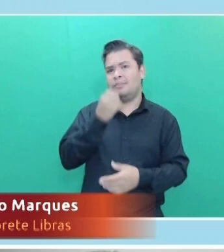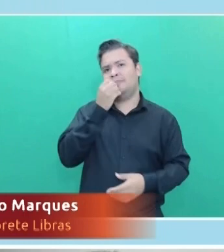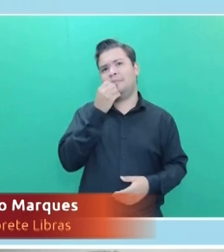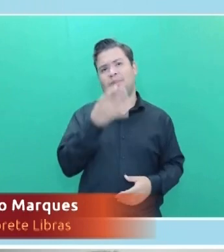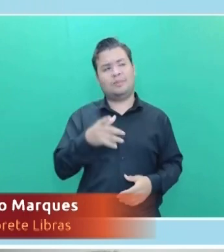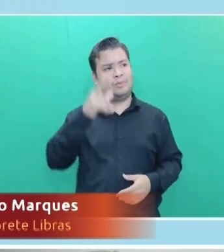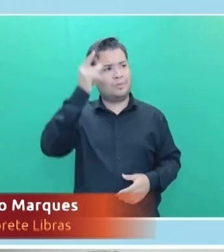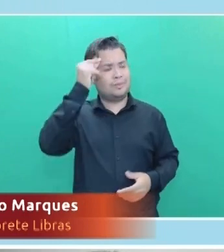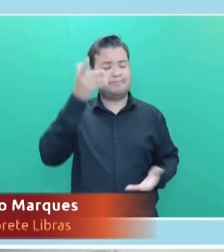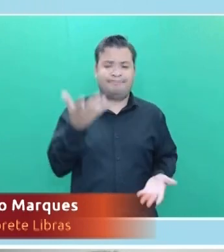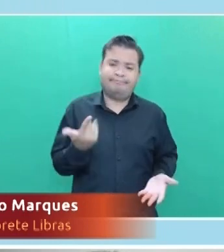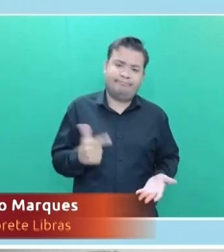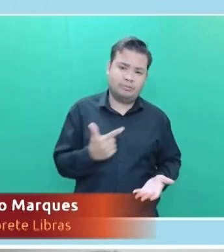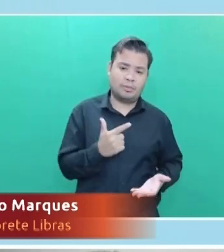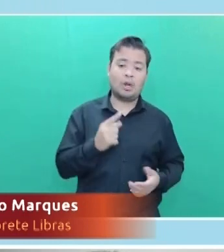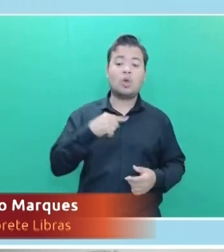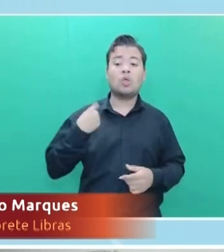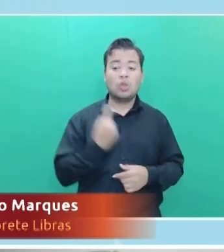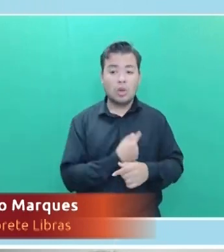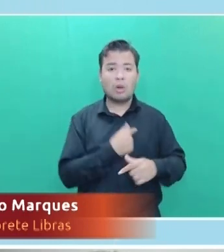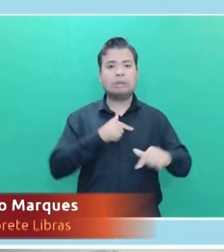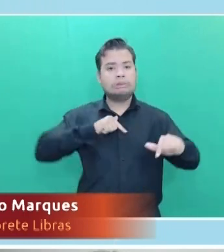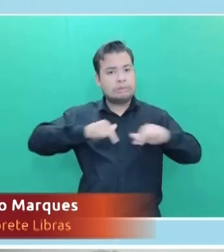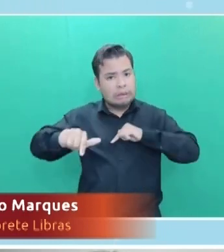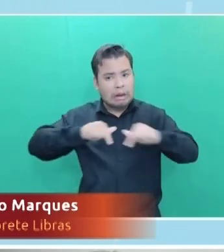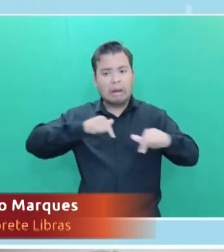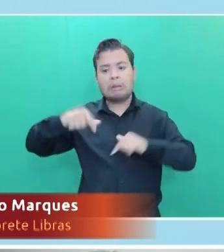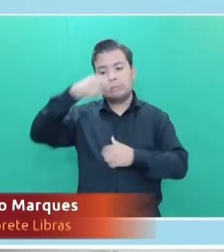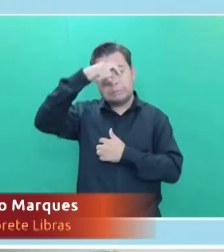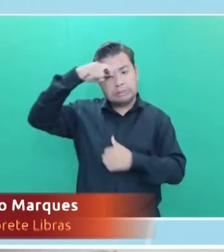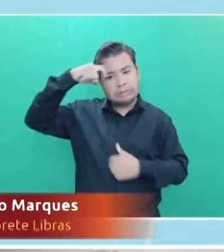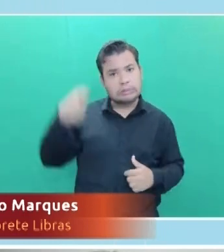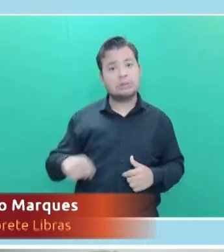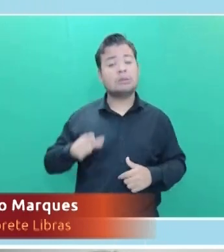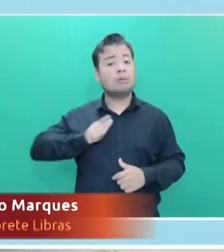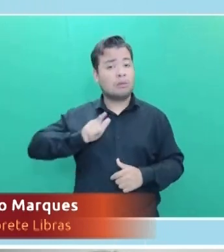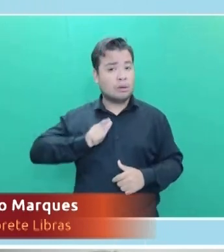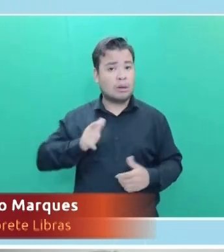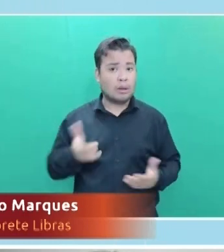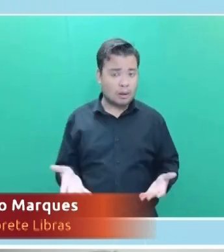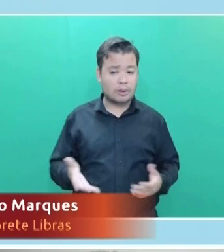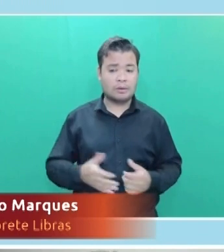a gente trabalha, a gente fazer trabalho,